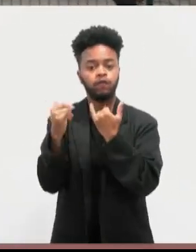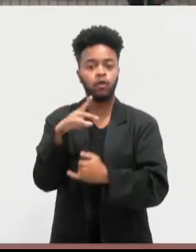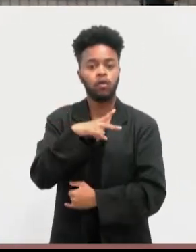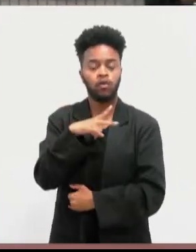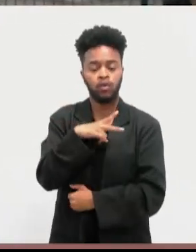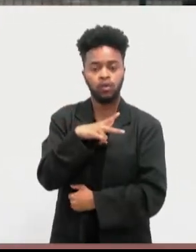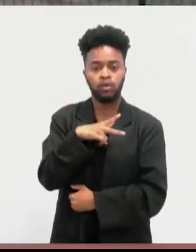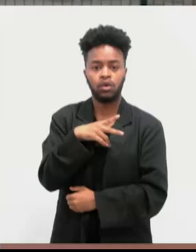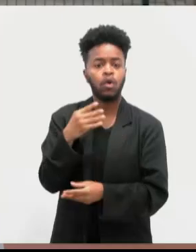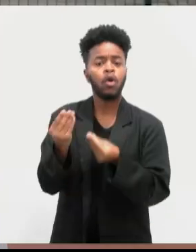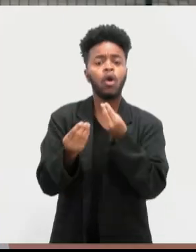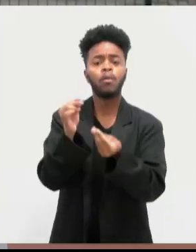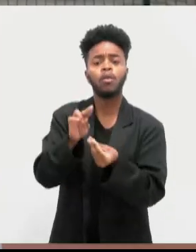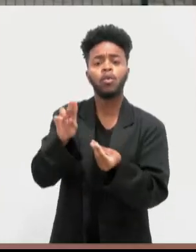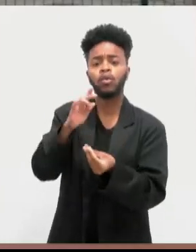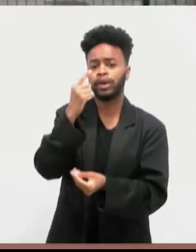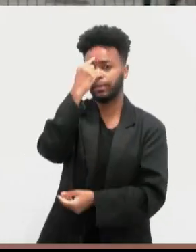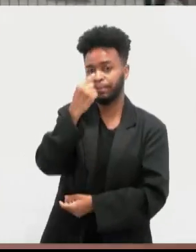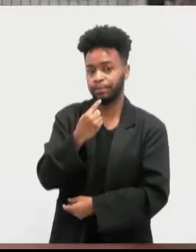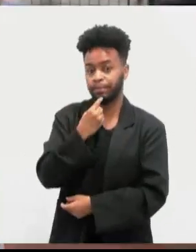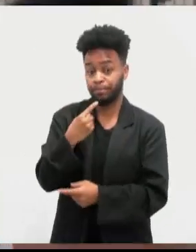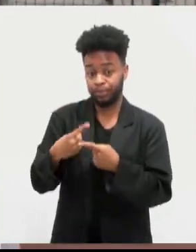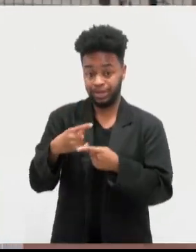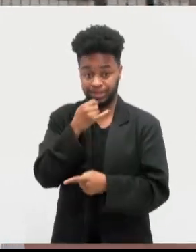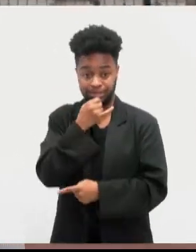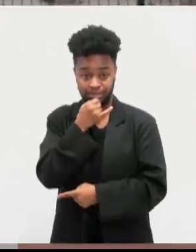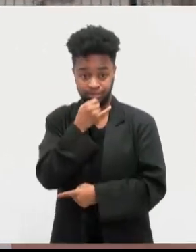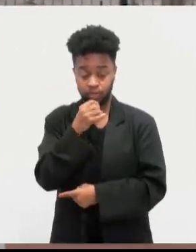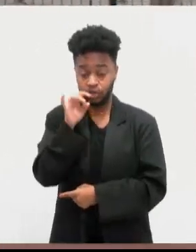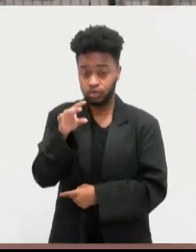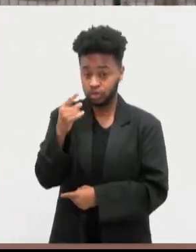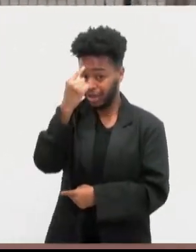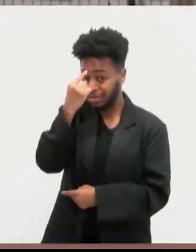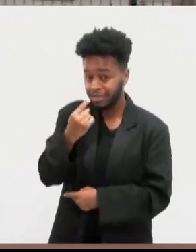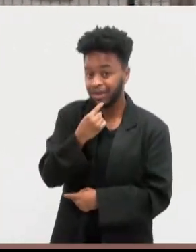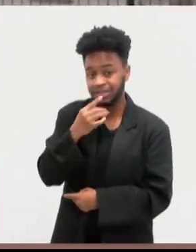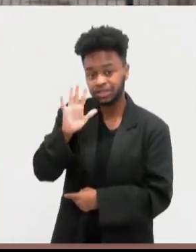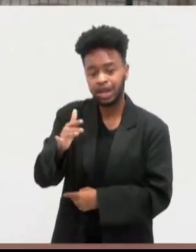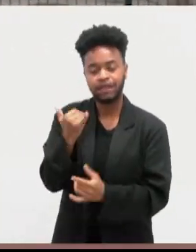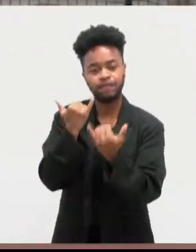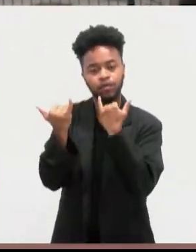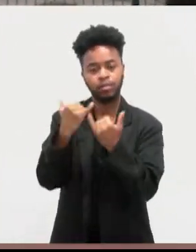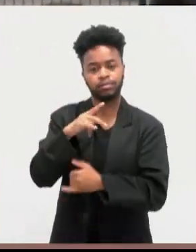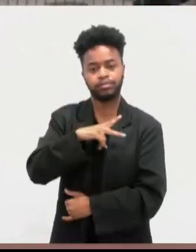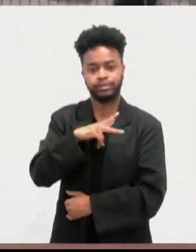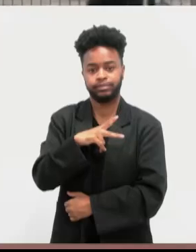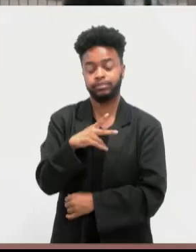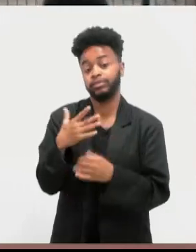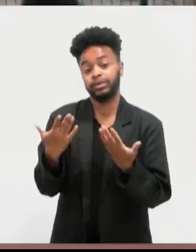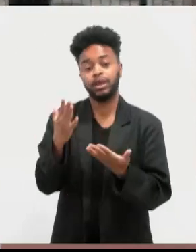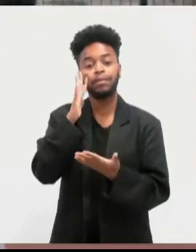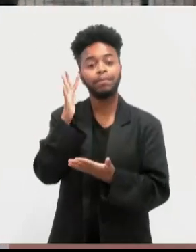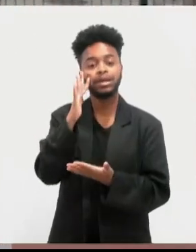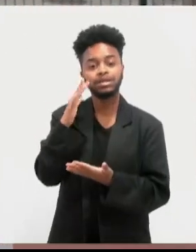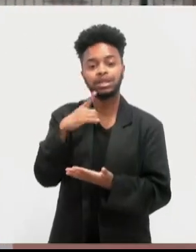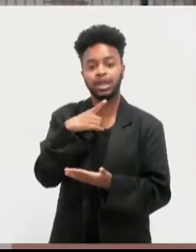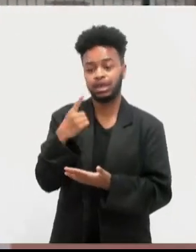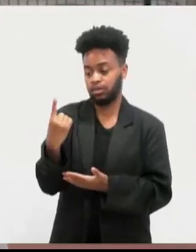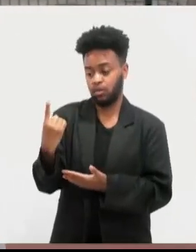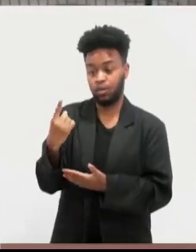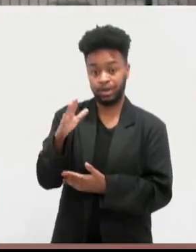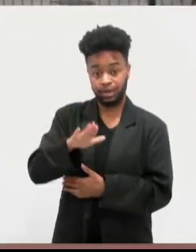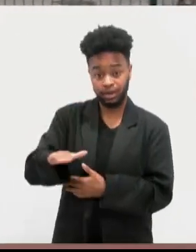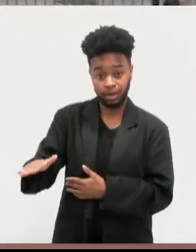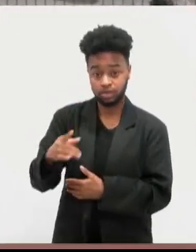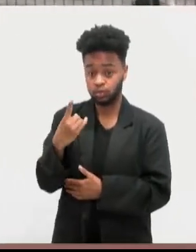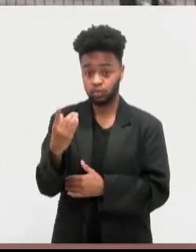trata essa imagem? Por quê? Uma imagem por si só já é um dado pessoal. Então imagina, a imagem de uma criança, a imagem de